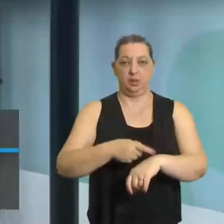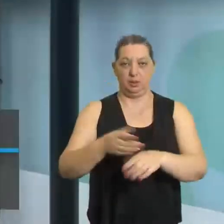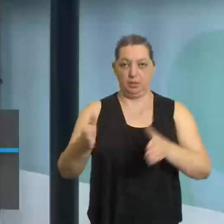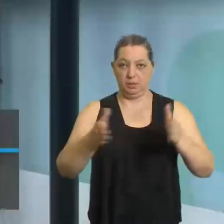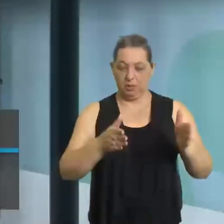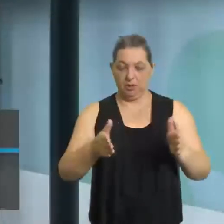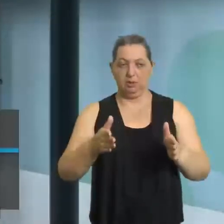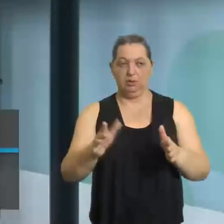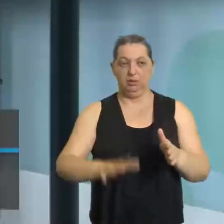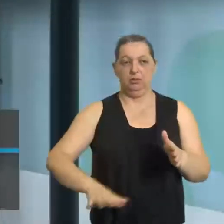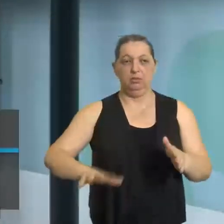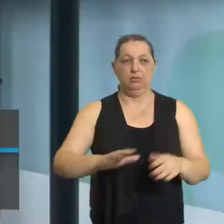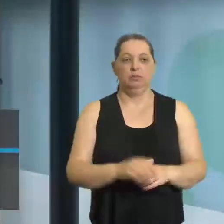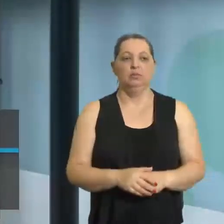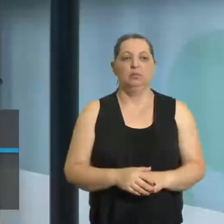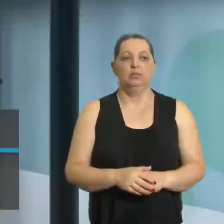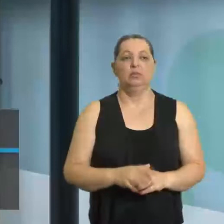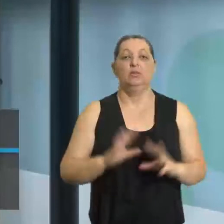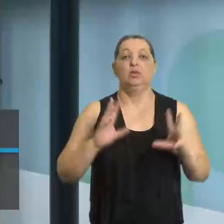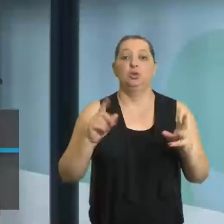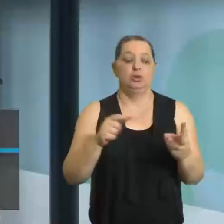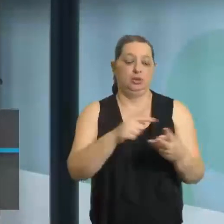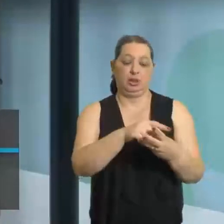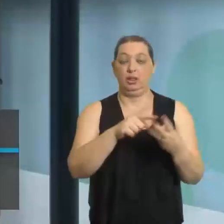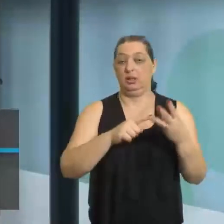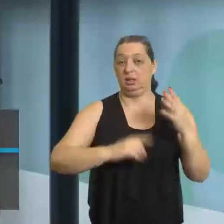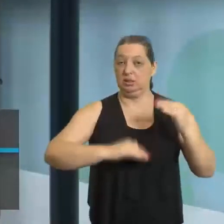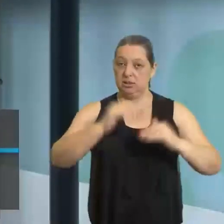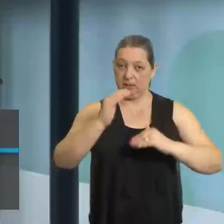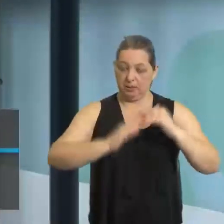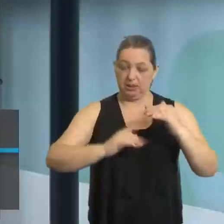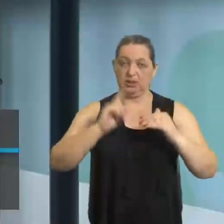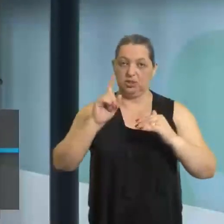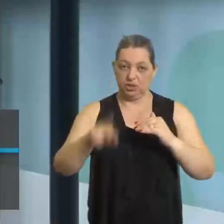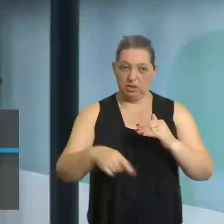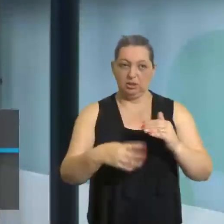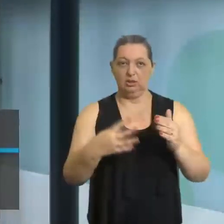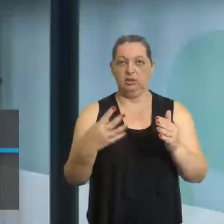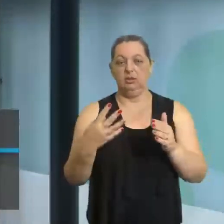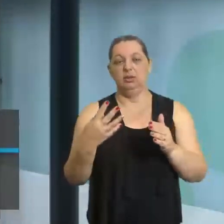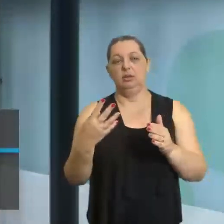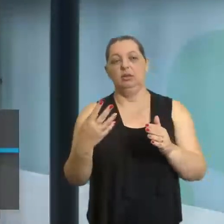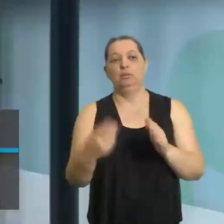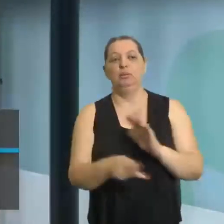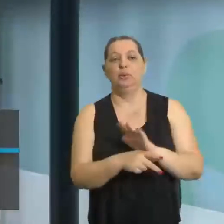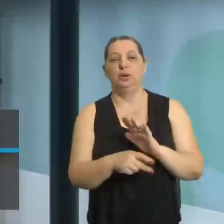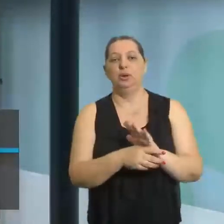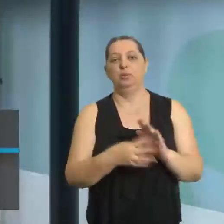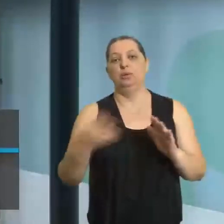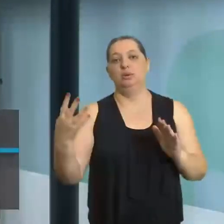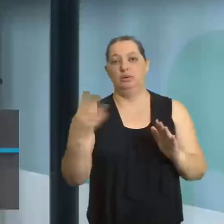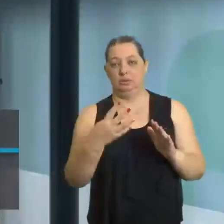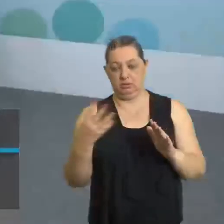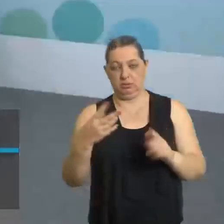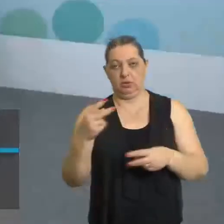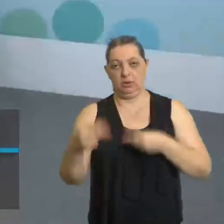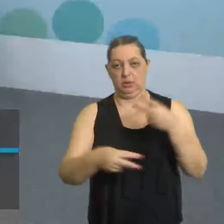habilidades são habilidades do 4º bimestre da gente tá trazendo as formações assim sempre do bimestre corrente